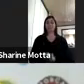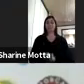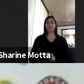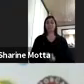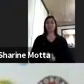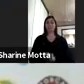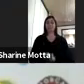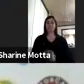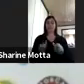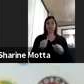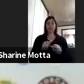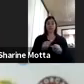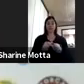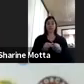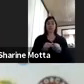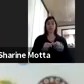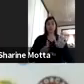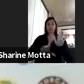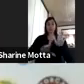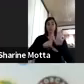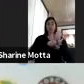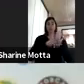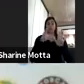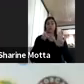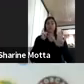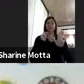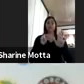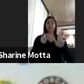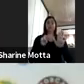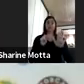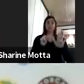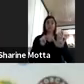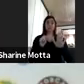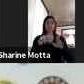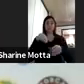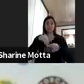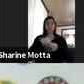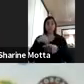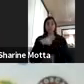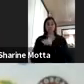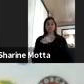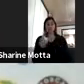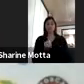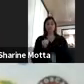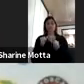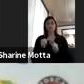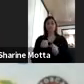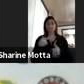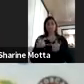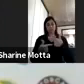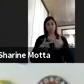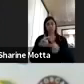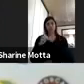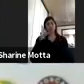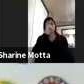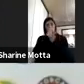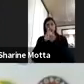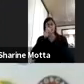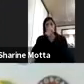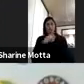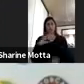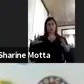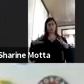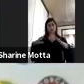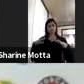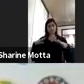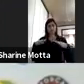uma portaria que dava conta que podíamos todos trabalhar domingos e feriados